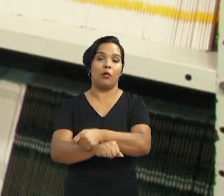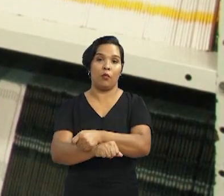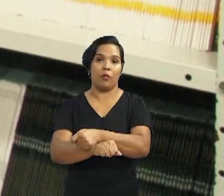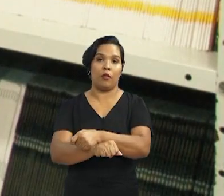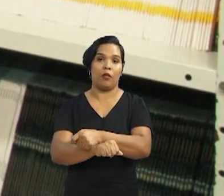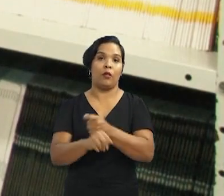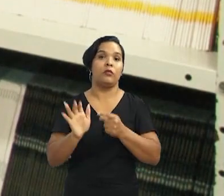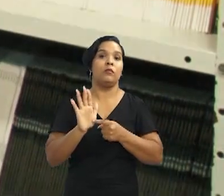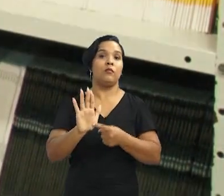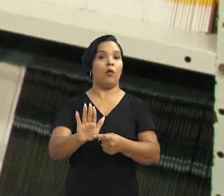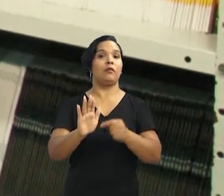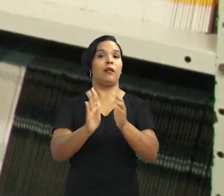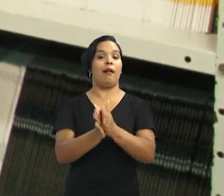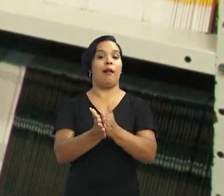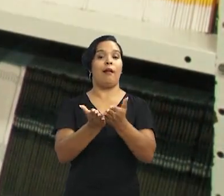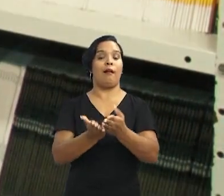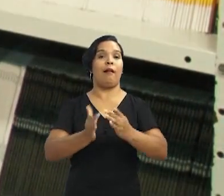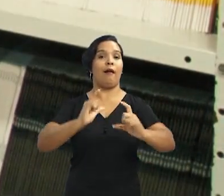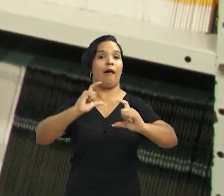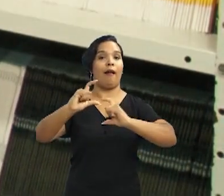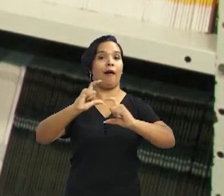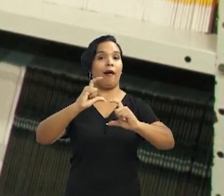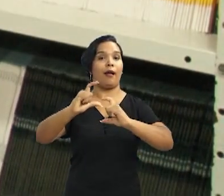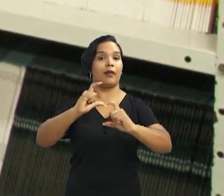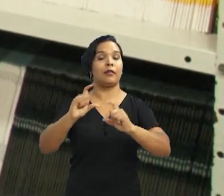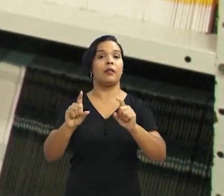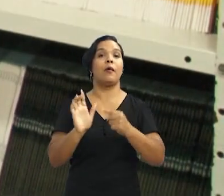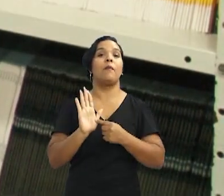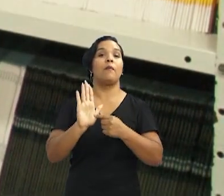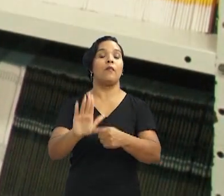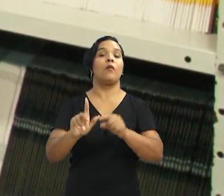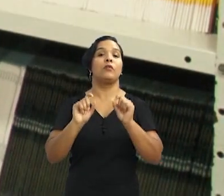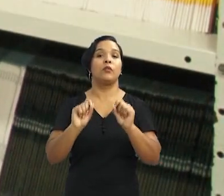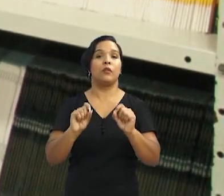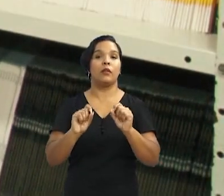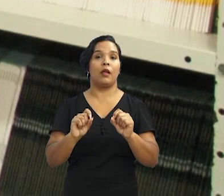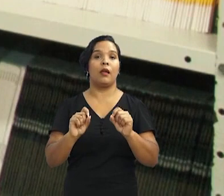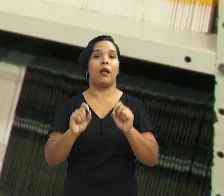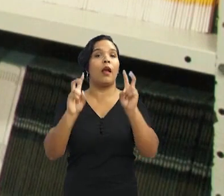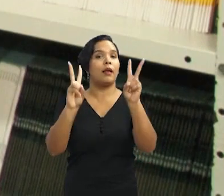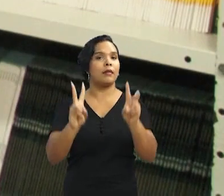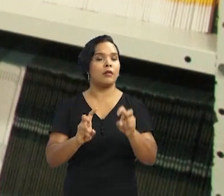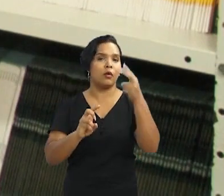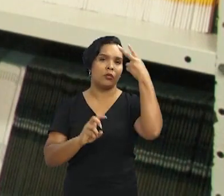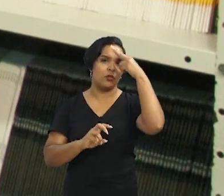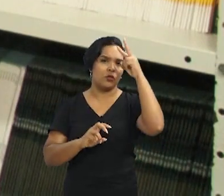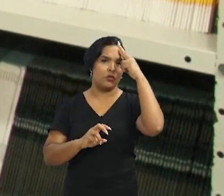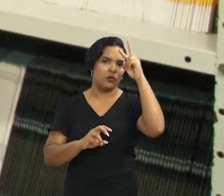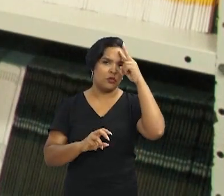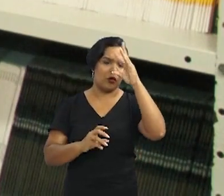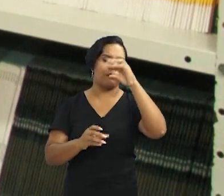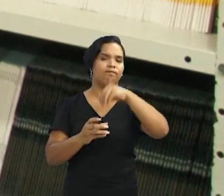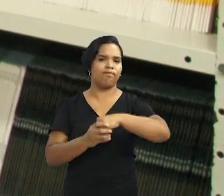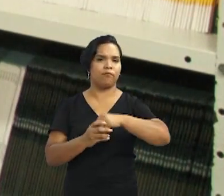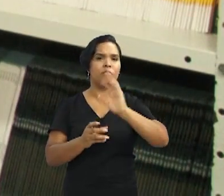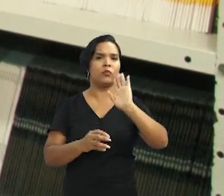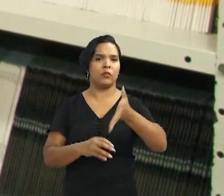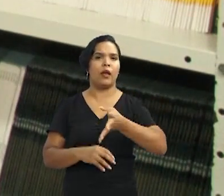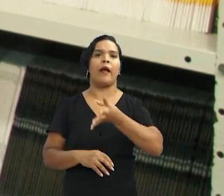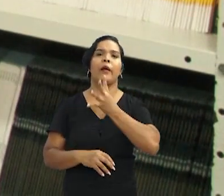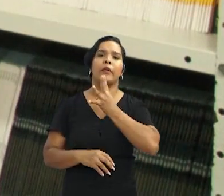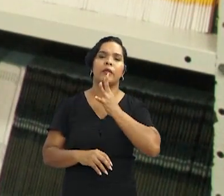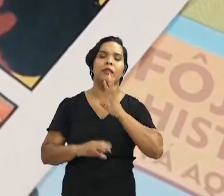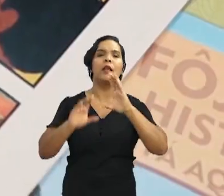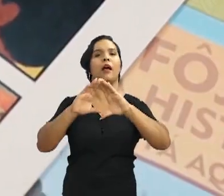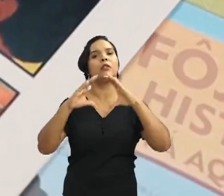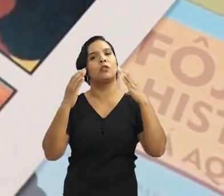das comunidades quilombolas. Quando a gente traz a cartilha, é óbvio que ela traz não só as questões históricas